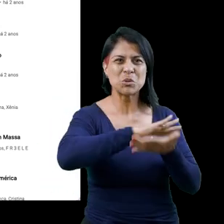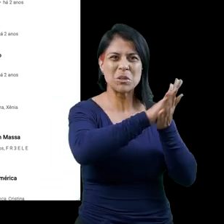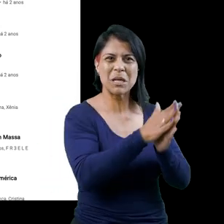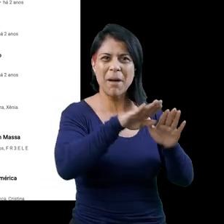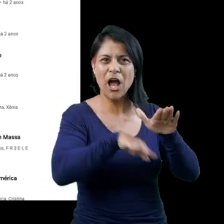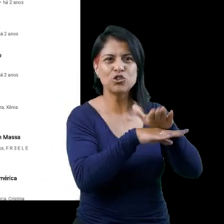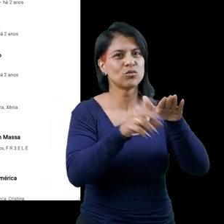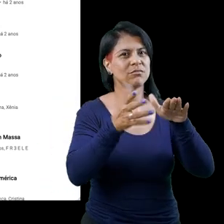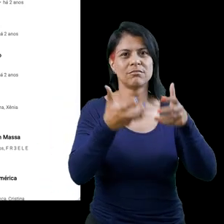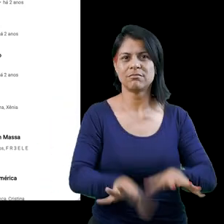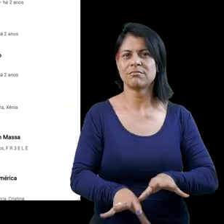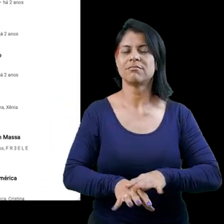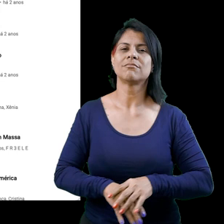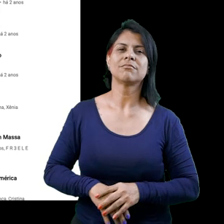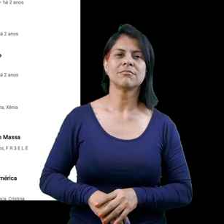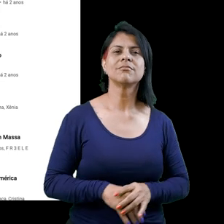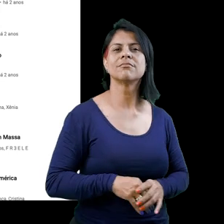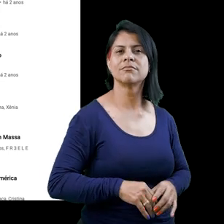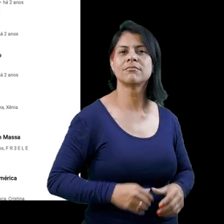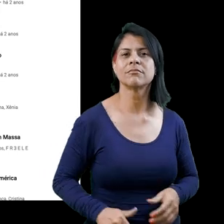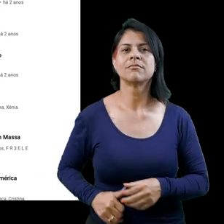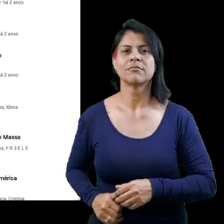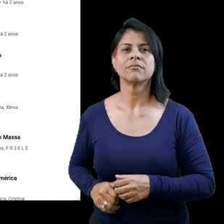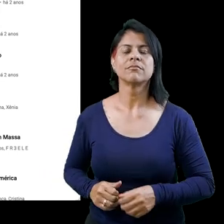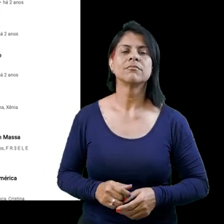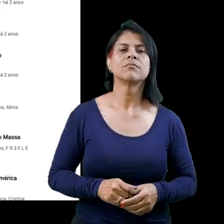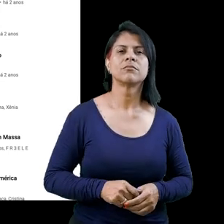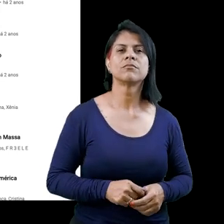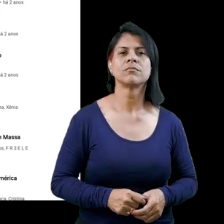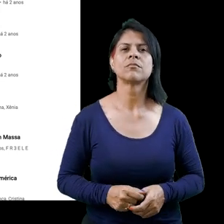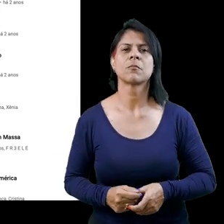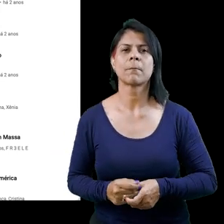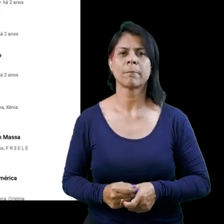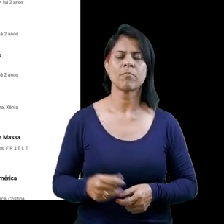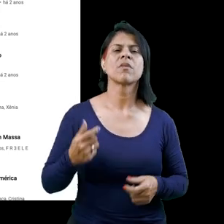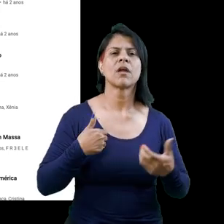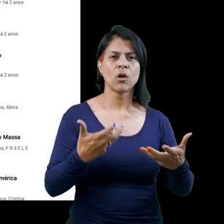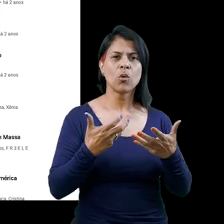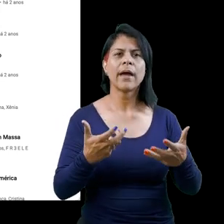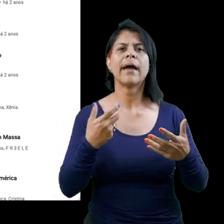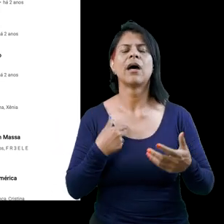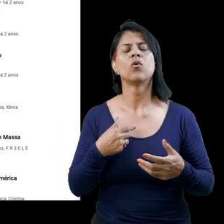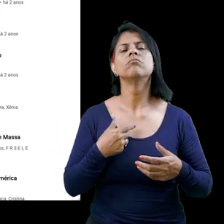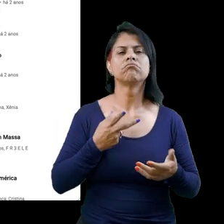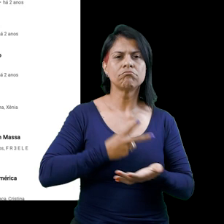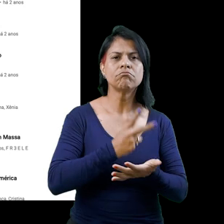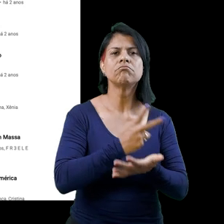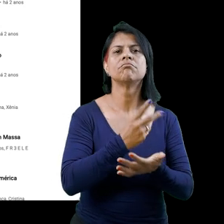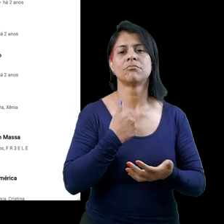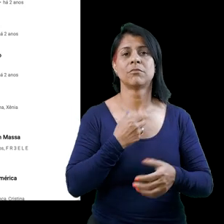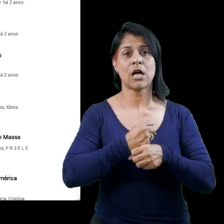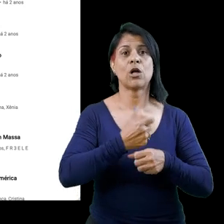função. Ei, Mona Brutal na casa, mais uma do fila, certo? 2020, tamo